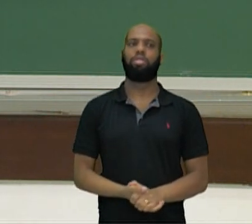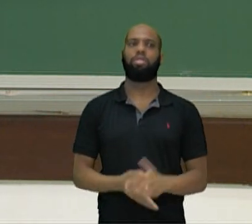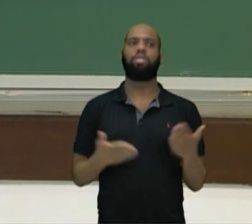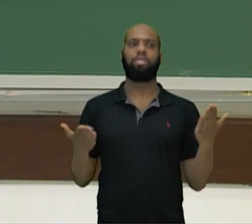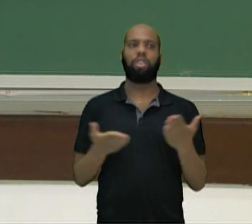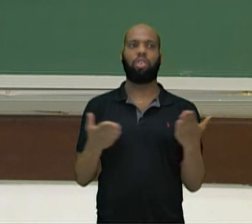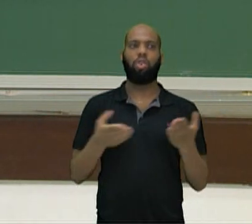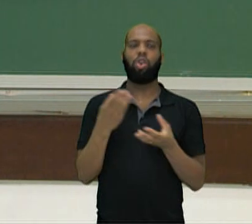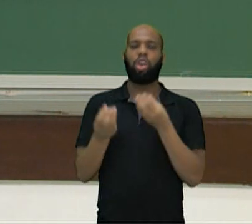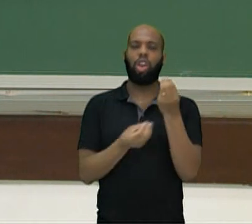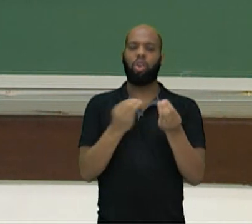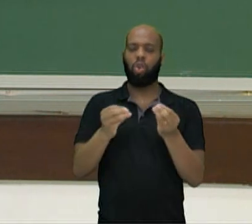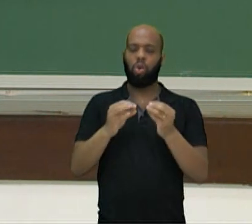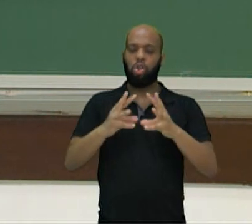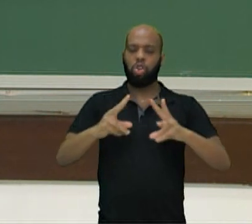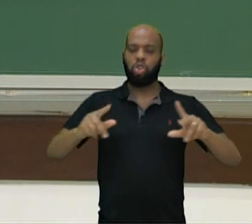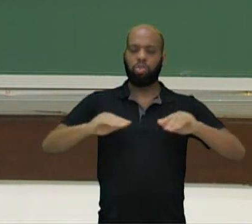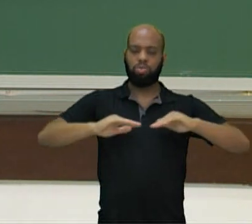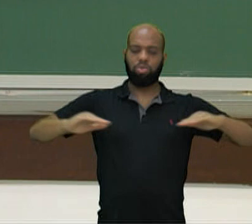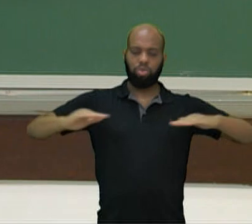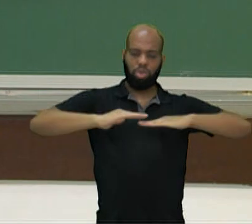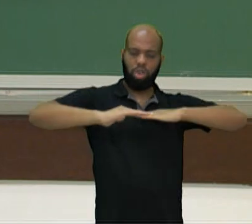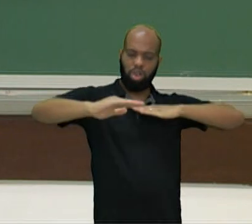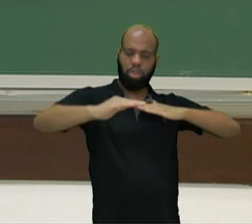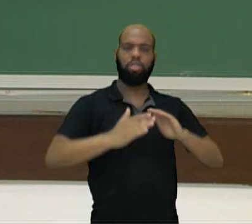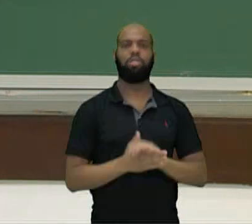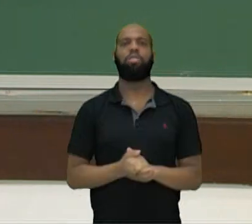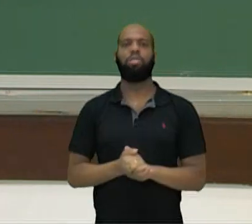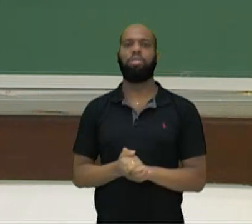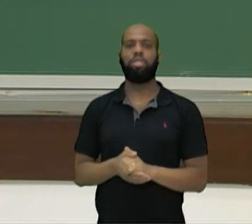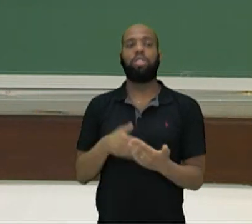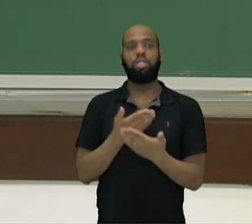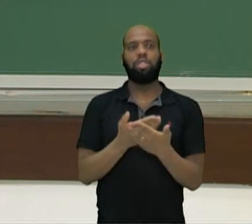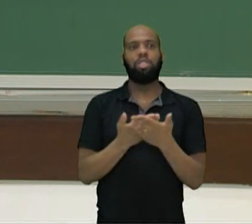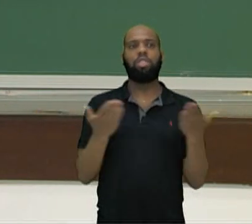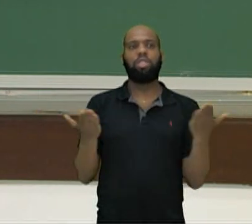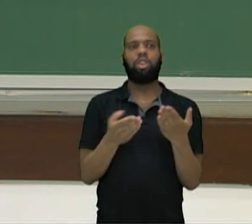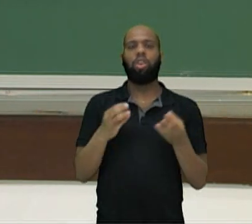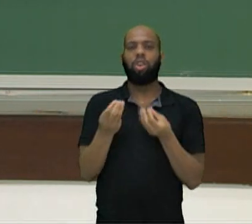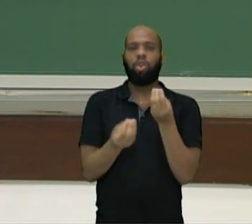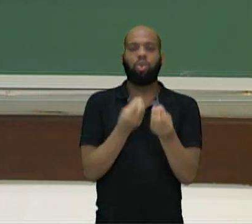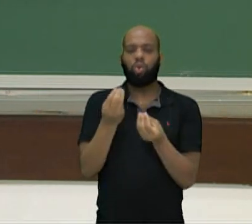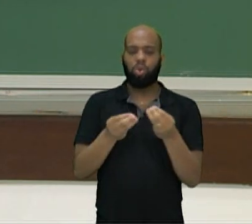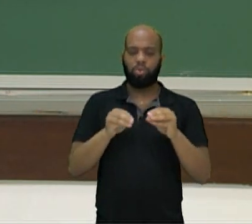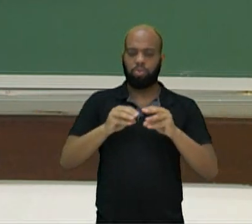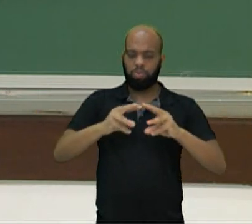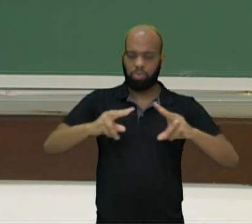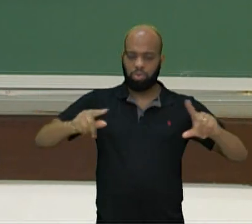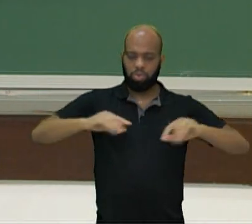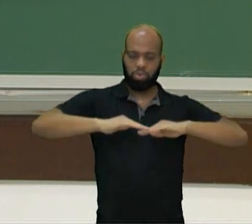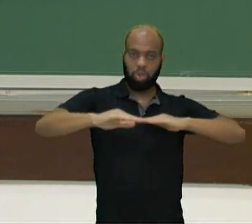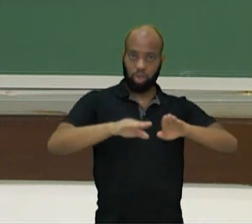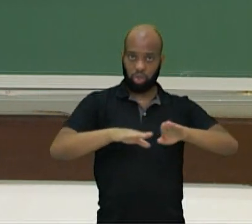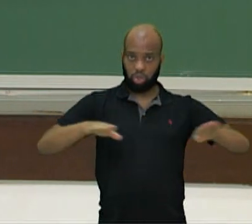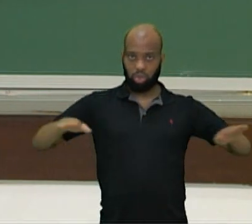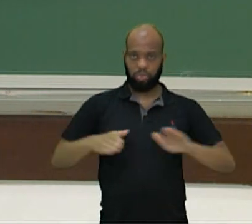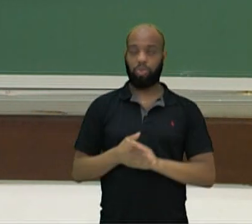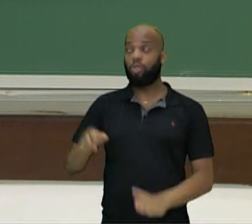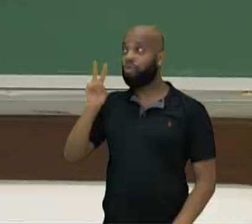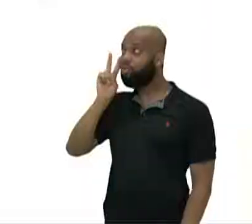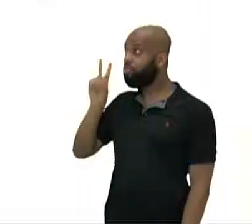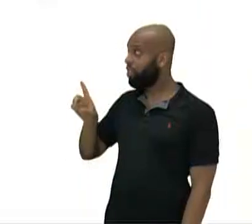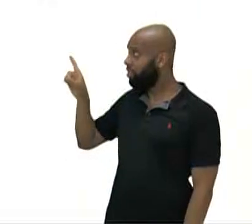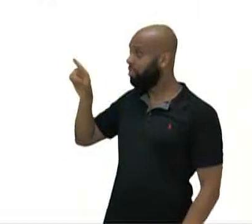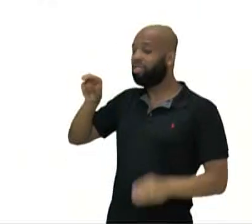Relevo. Eu vou colocar aqui e a gente vai discutindo um pouquinho sobre o relevo da África. Nós vamos dar um zoom nesse